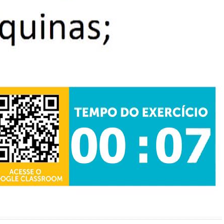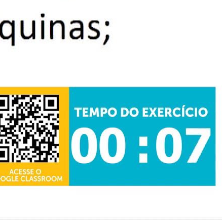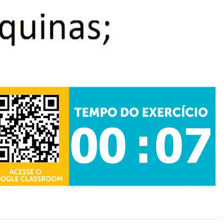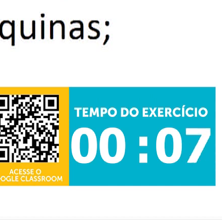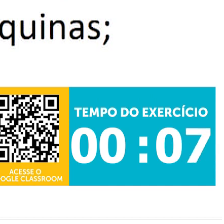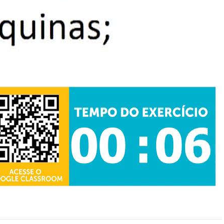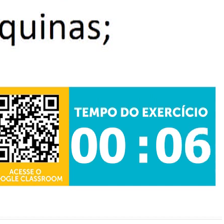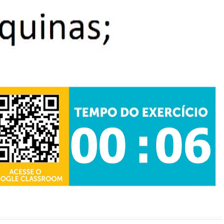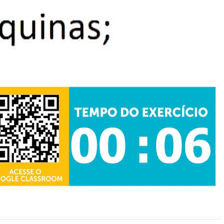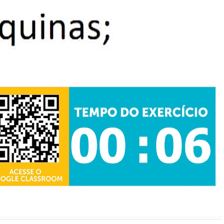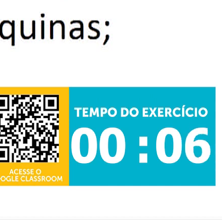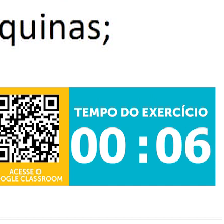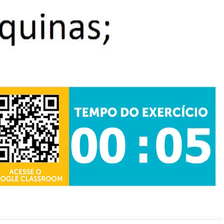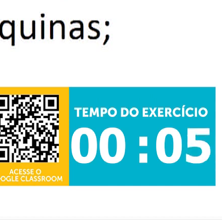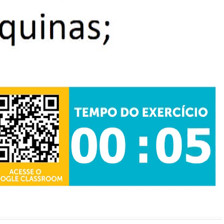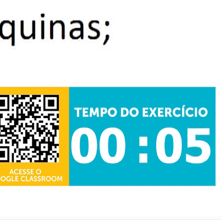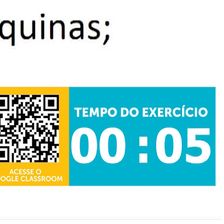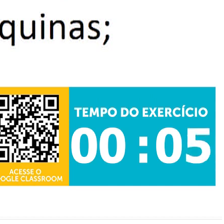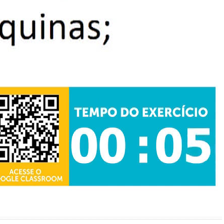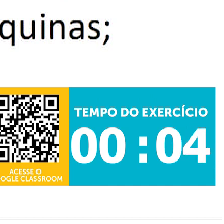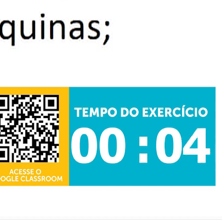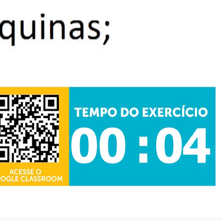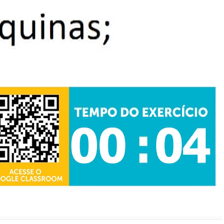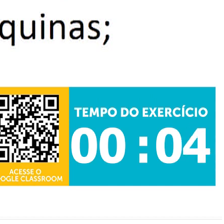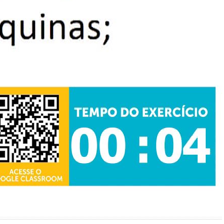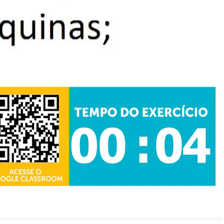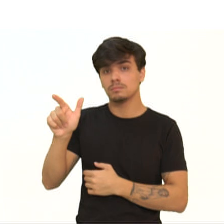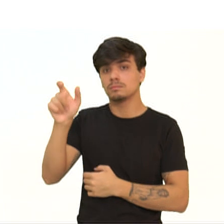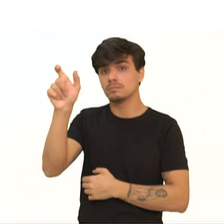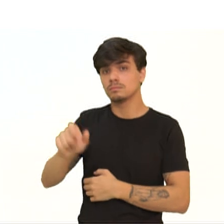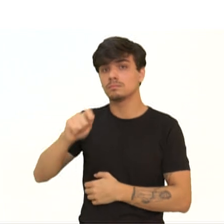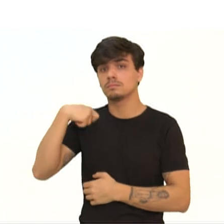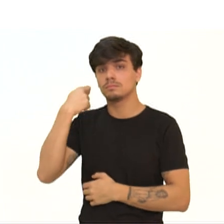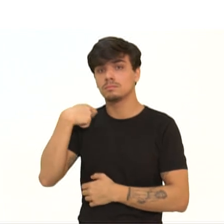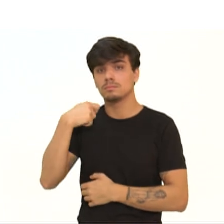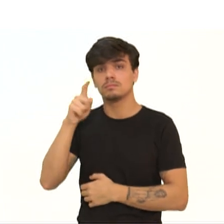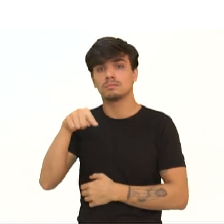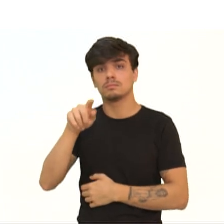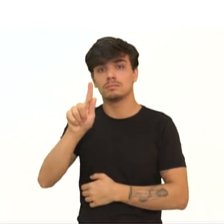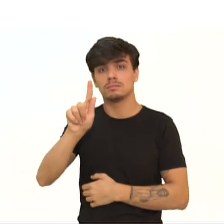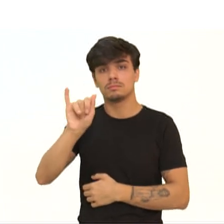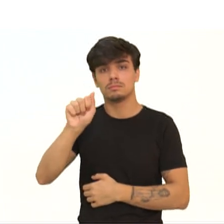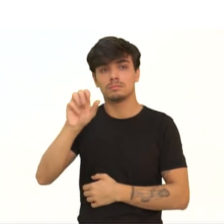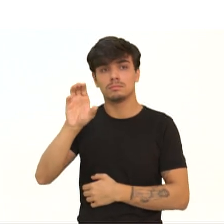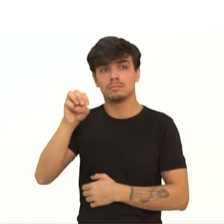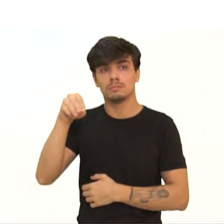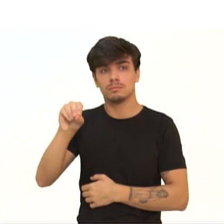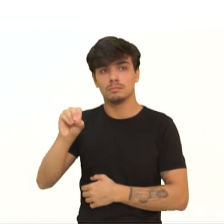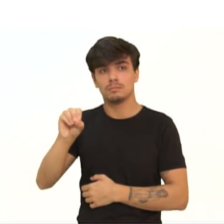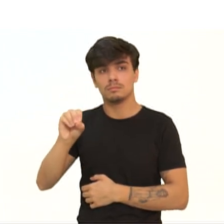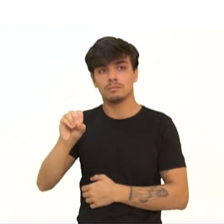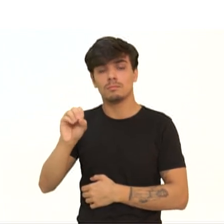máquinas. Ou D, religiosidade e sentimentos. Qual a alternativa correta sobre o futurismo?